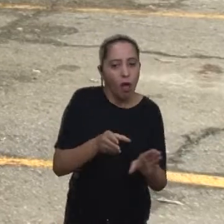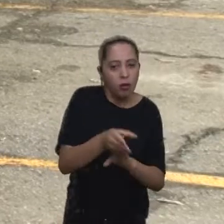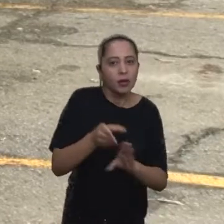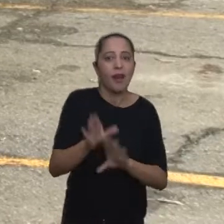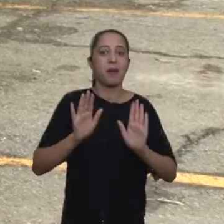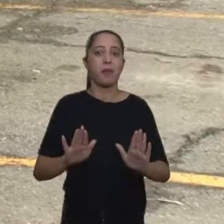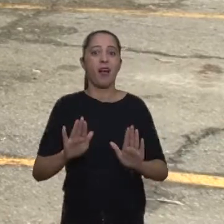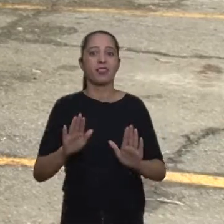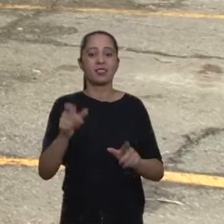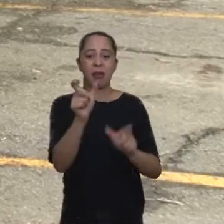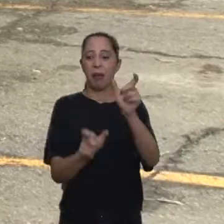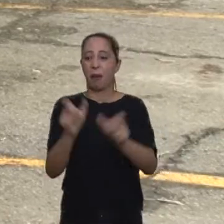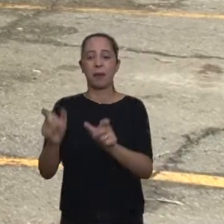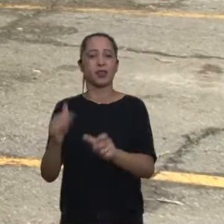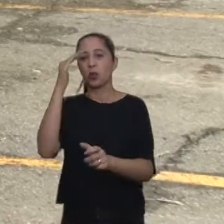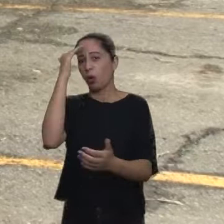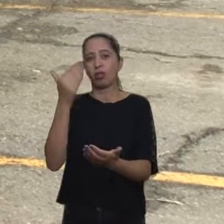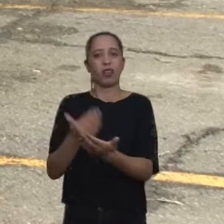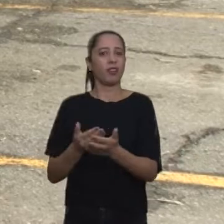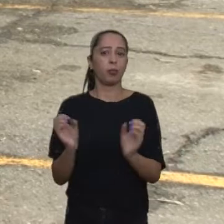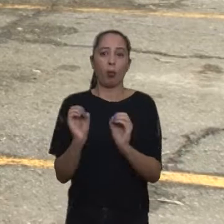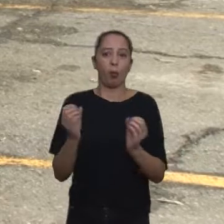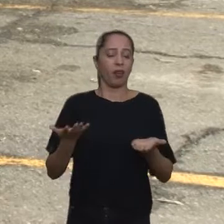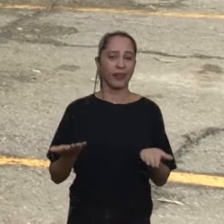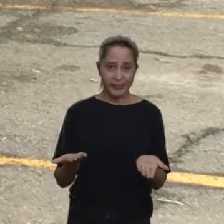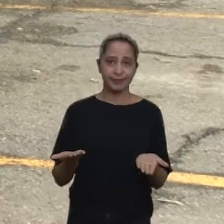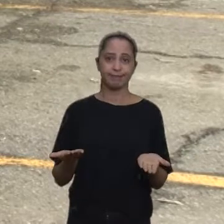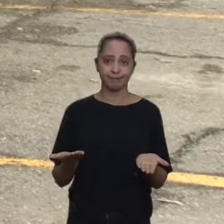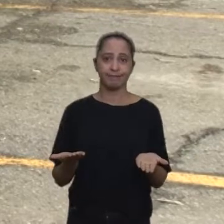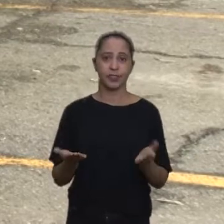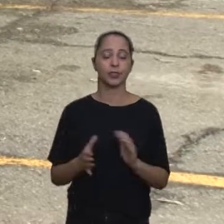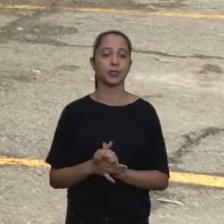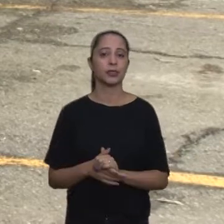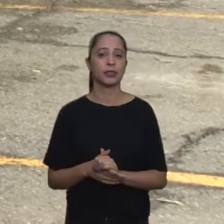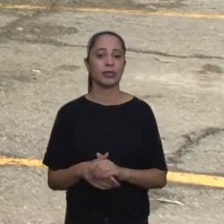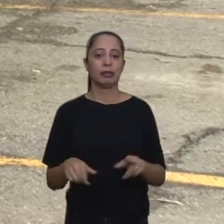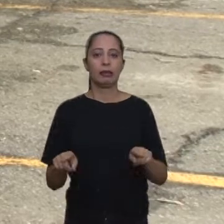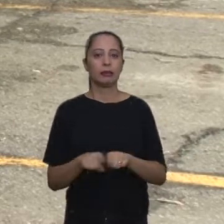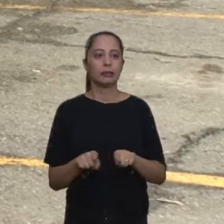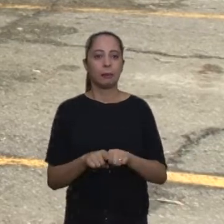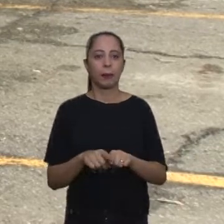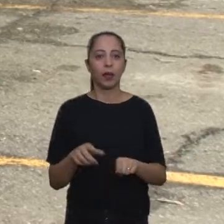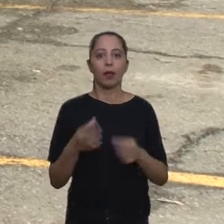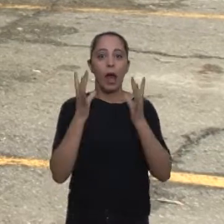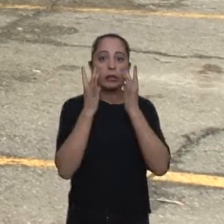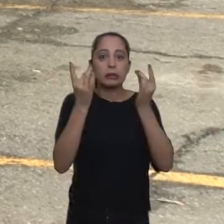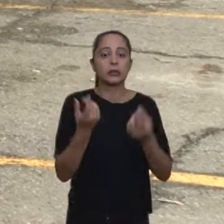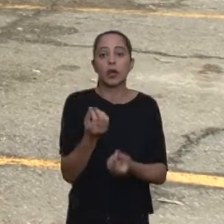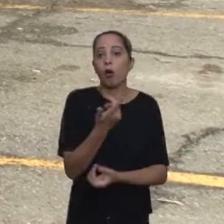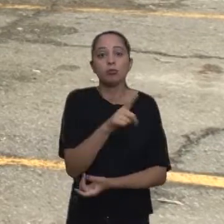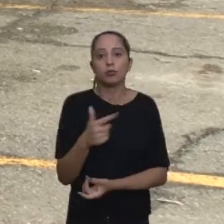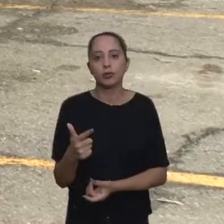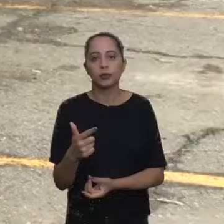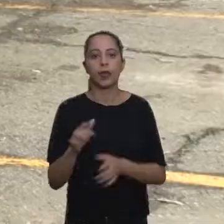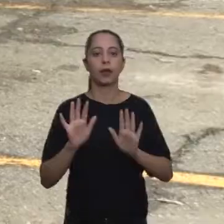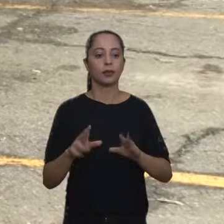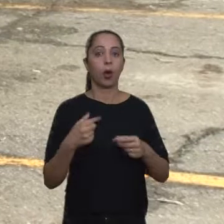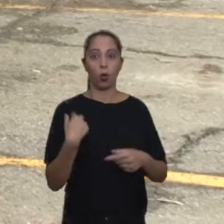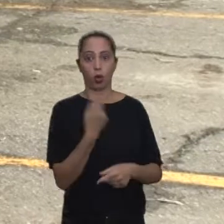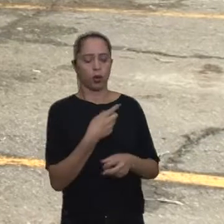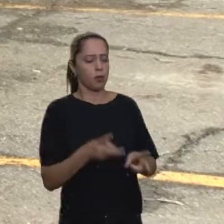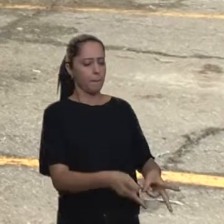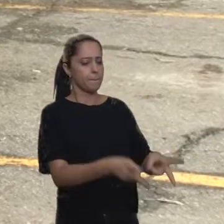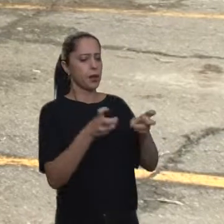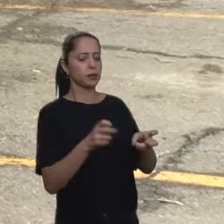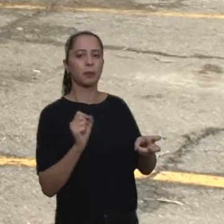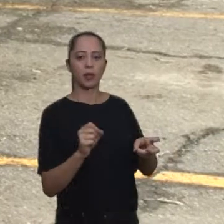que colocam isso, não acreditam tanto, né? Ou não colocam o valor devido a essa questão. E a gente